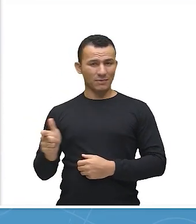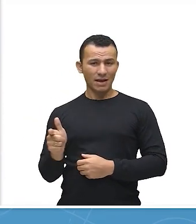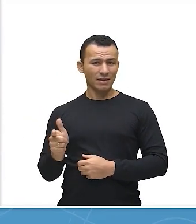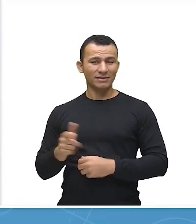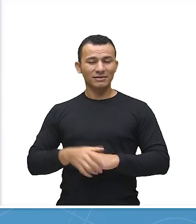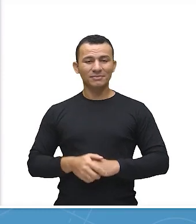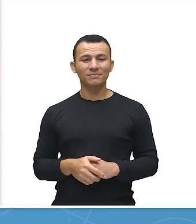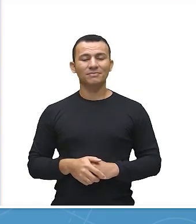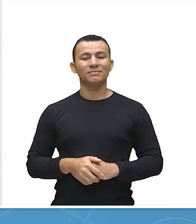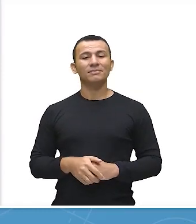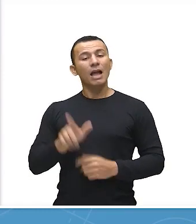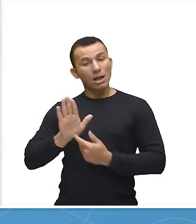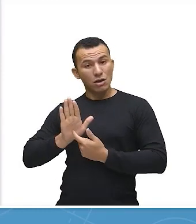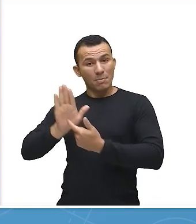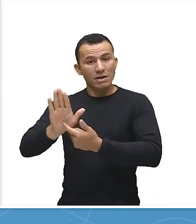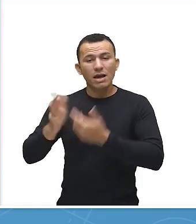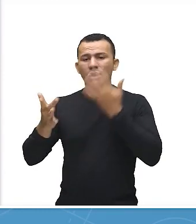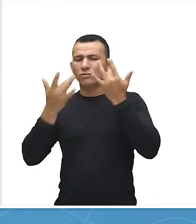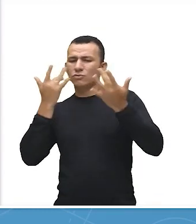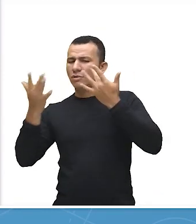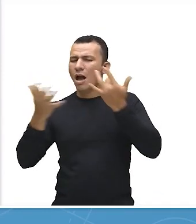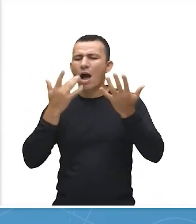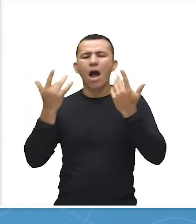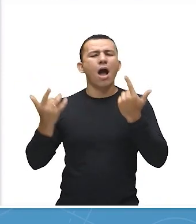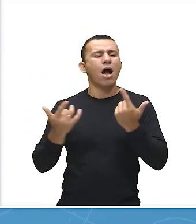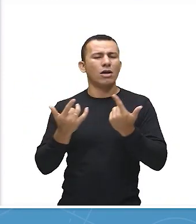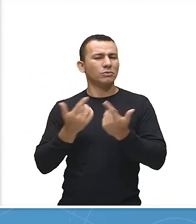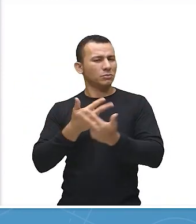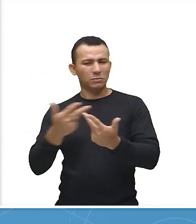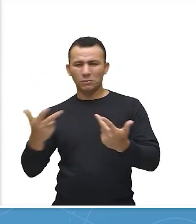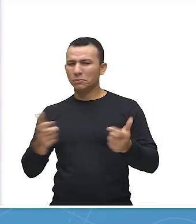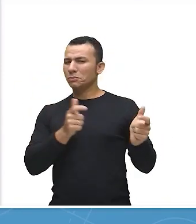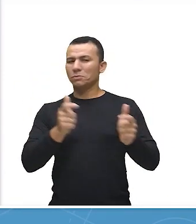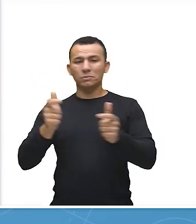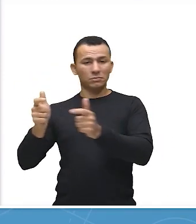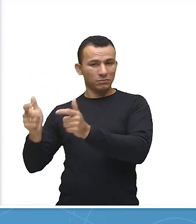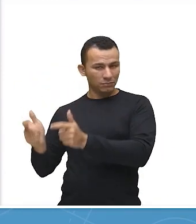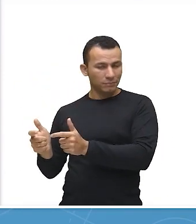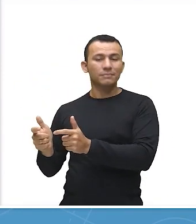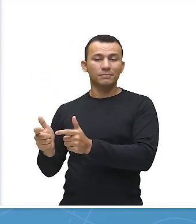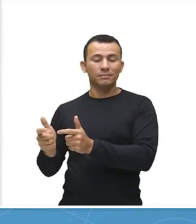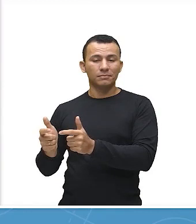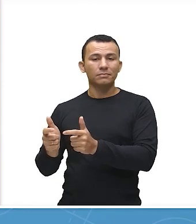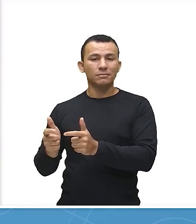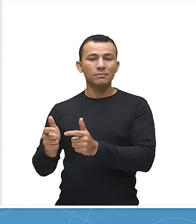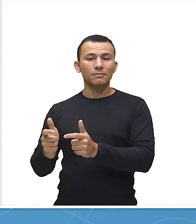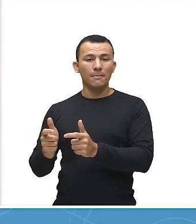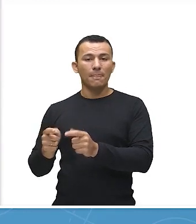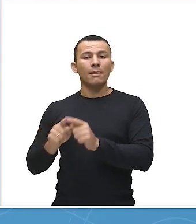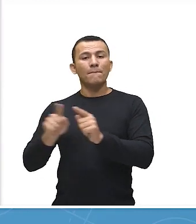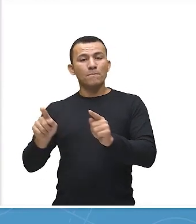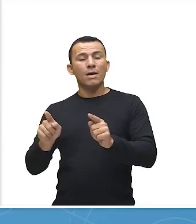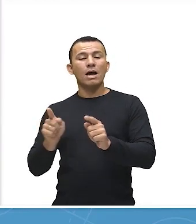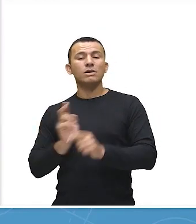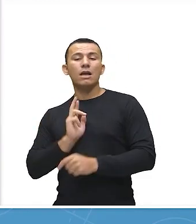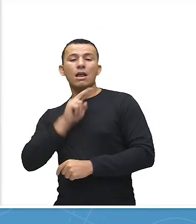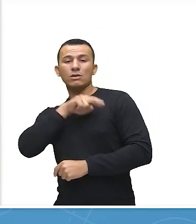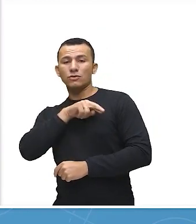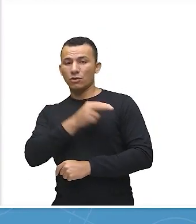exemplo, uma violinista chamada Vanessa Mayhem, que ela utiliza apenas o